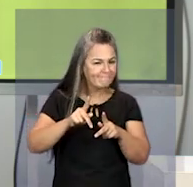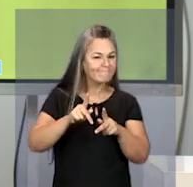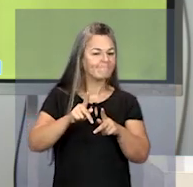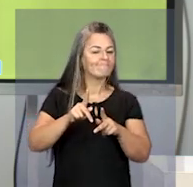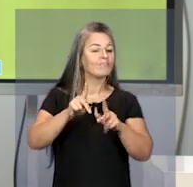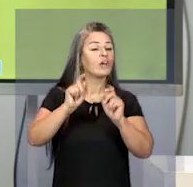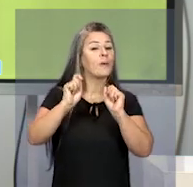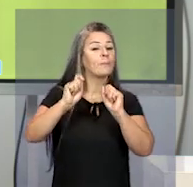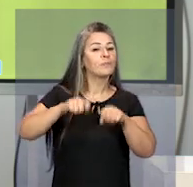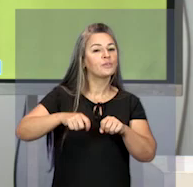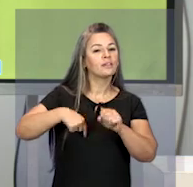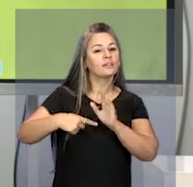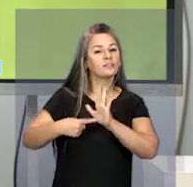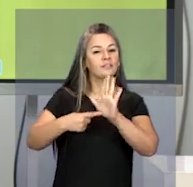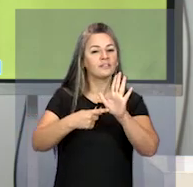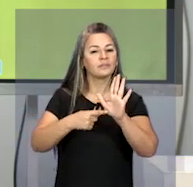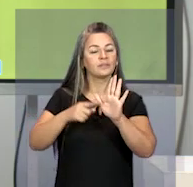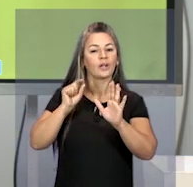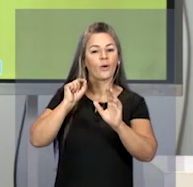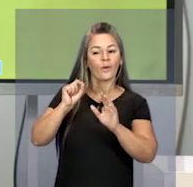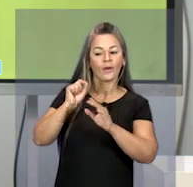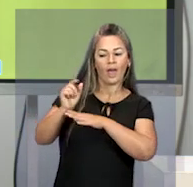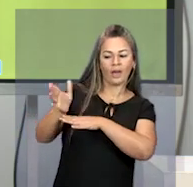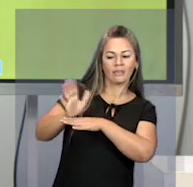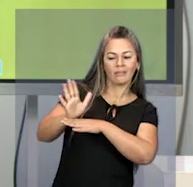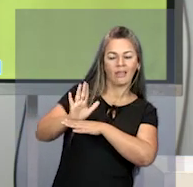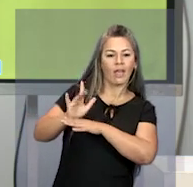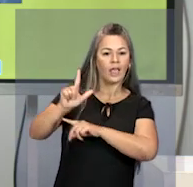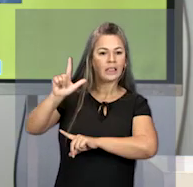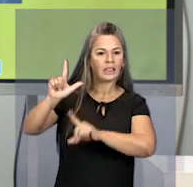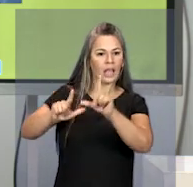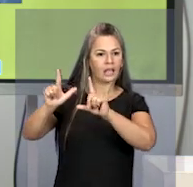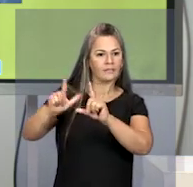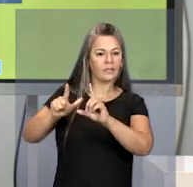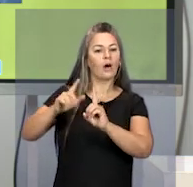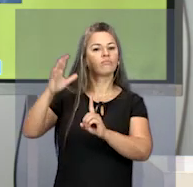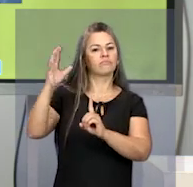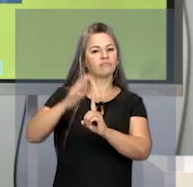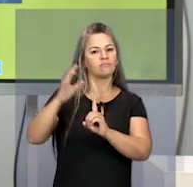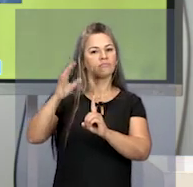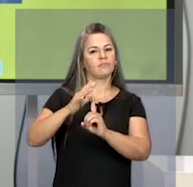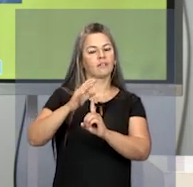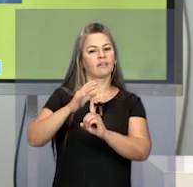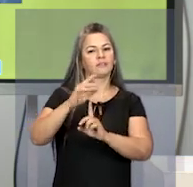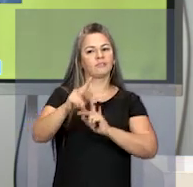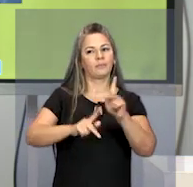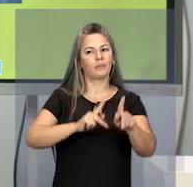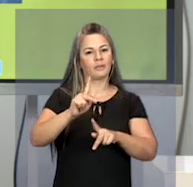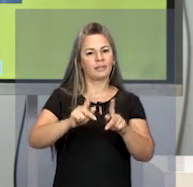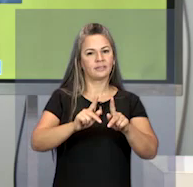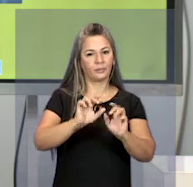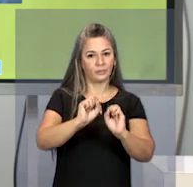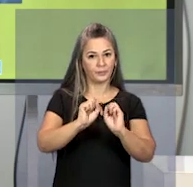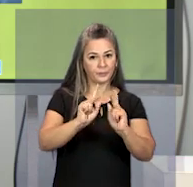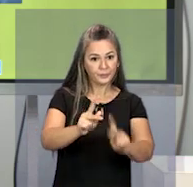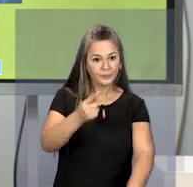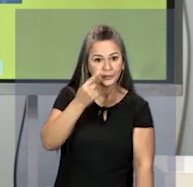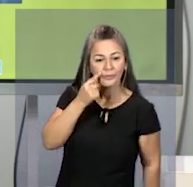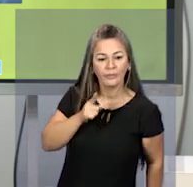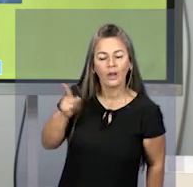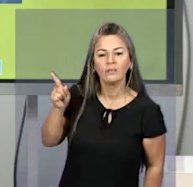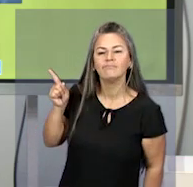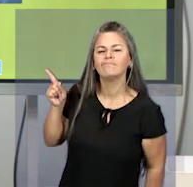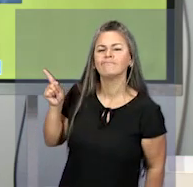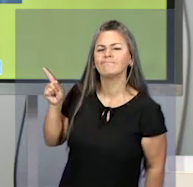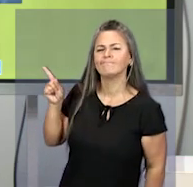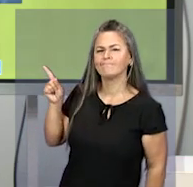como as imagens da audiovisual influenciavam pessoas. Pensem só nessa imagem. Temos aí